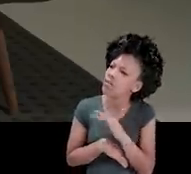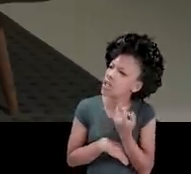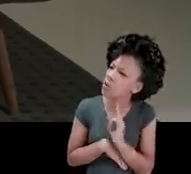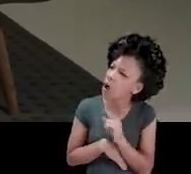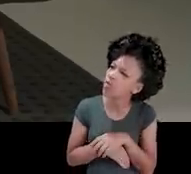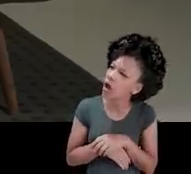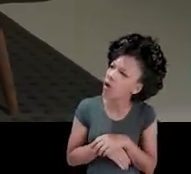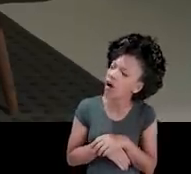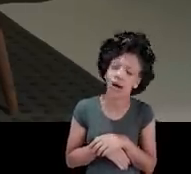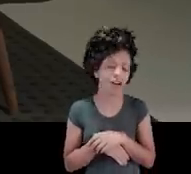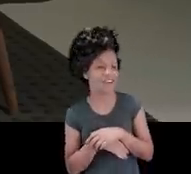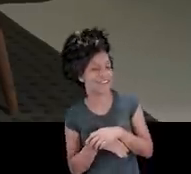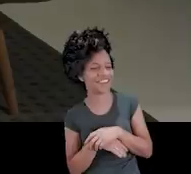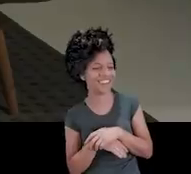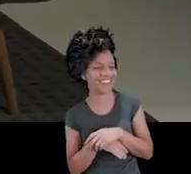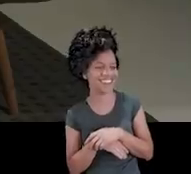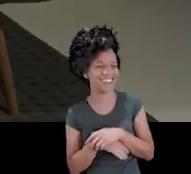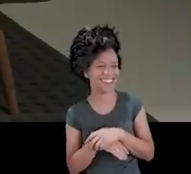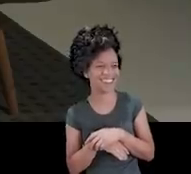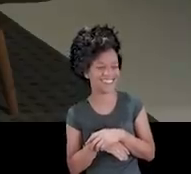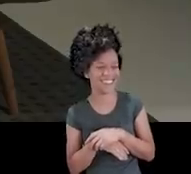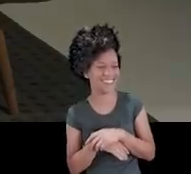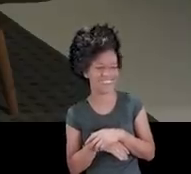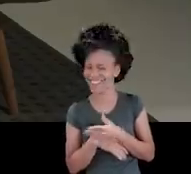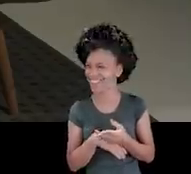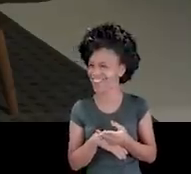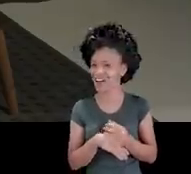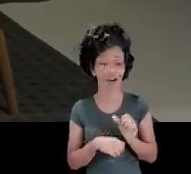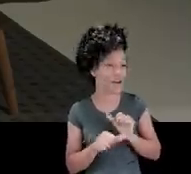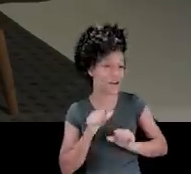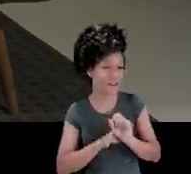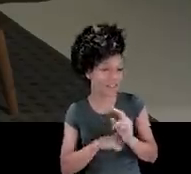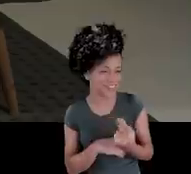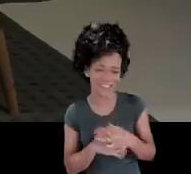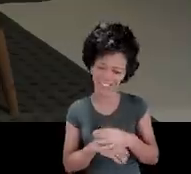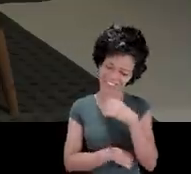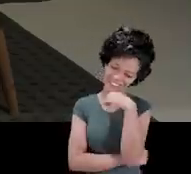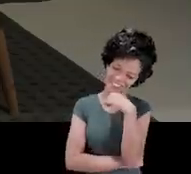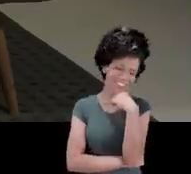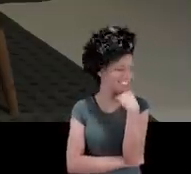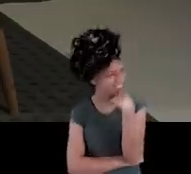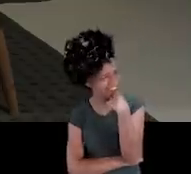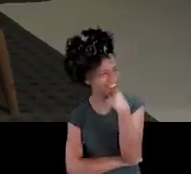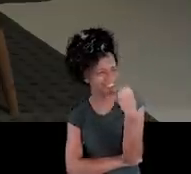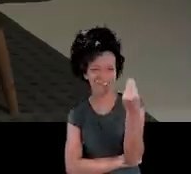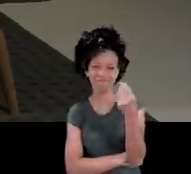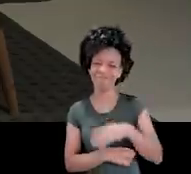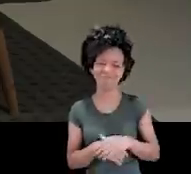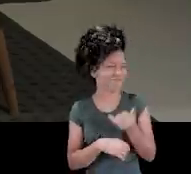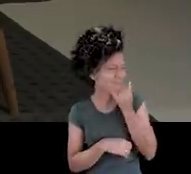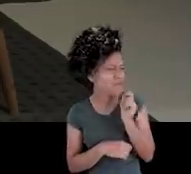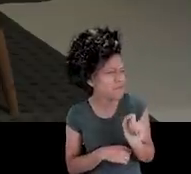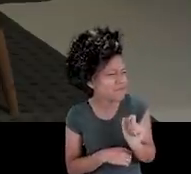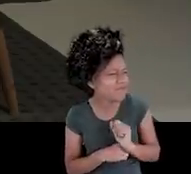não? Aí, então, assim... Ou inverte, né? Aí, você viu que o cara da ceia morreu? Desculpa, caralho. Desculpa, isso é